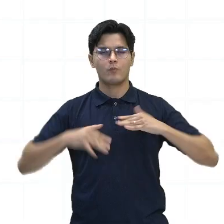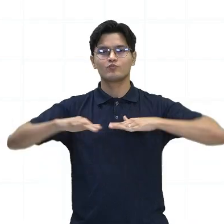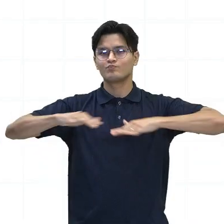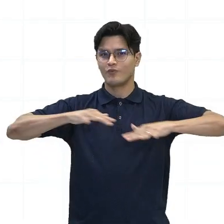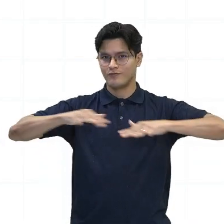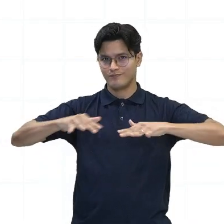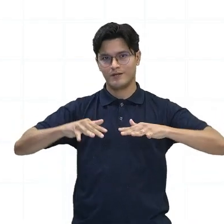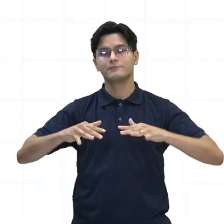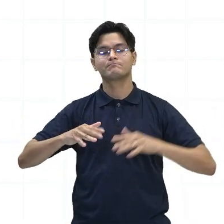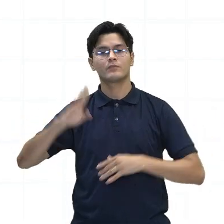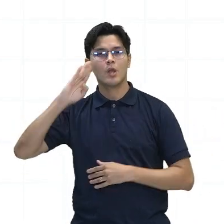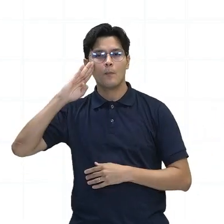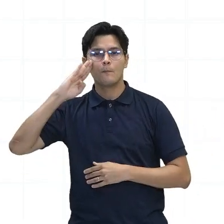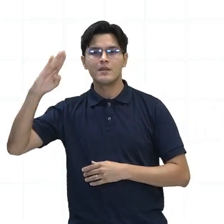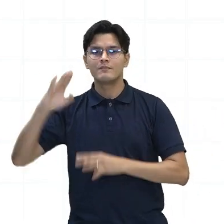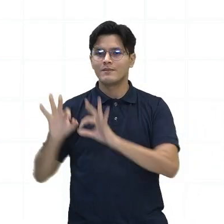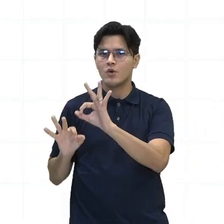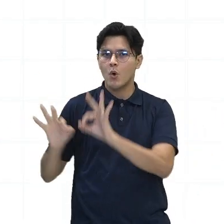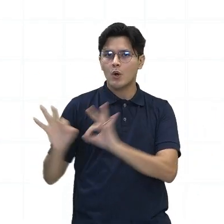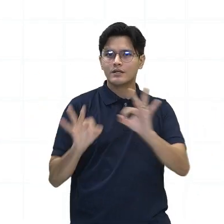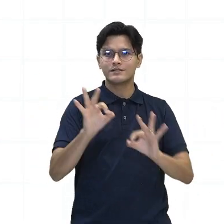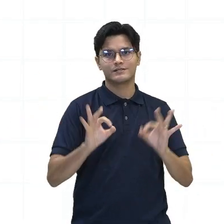especialmente organizadas na forma de